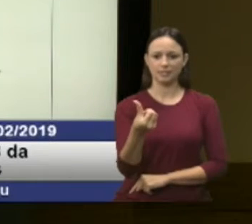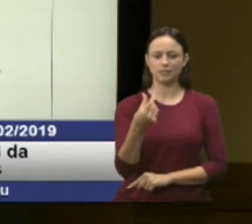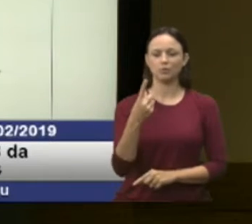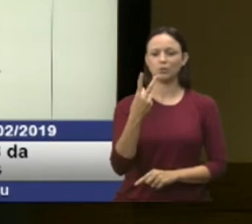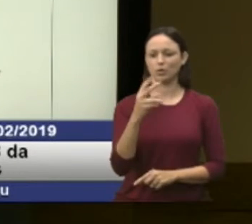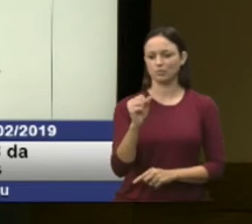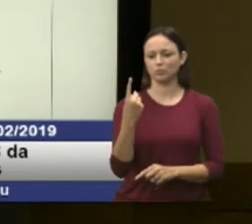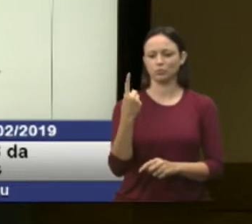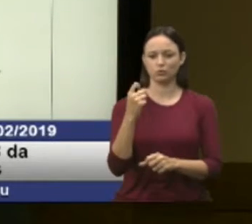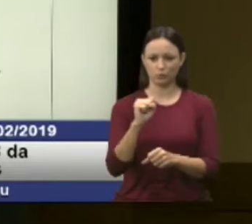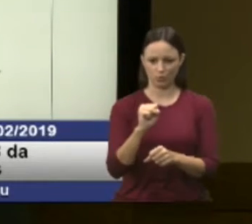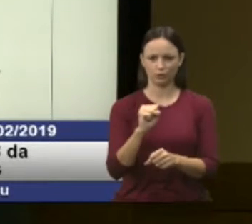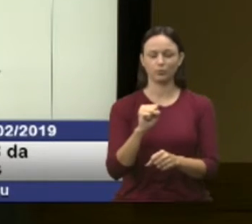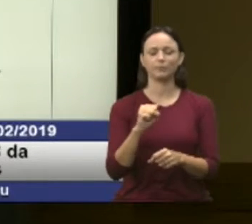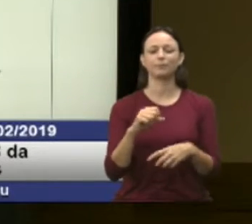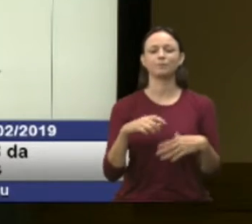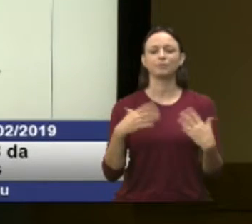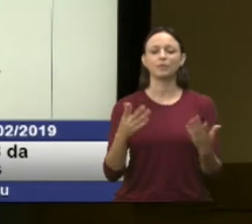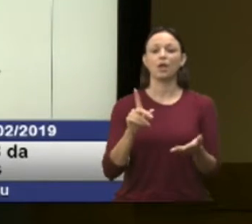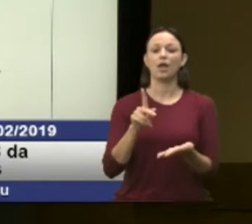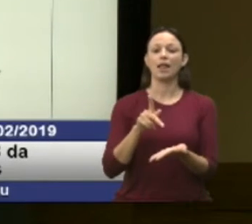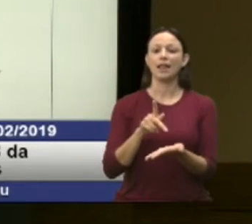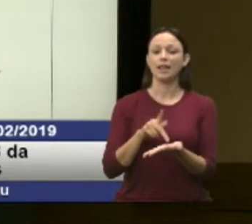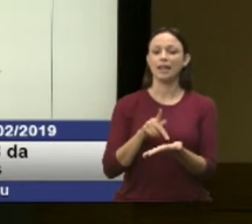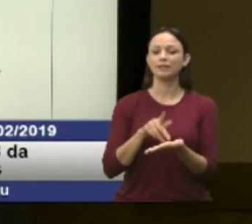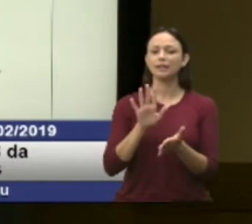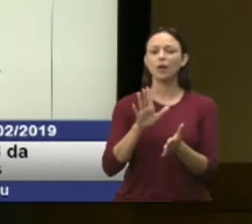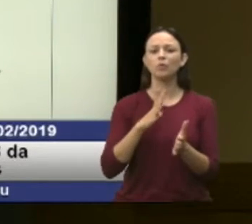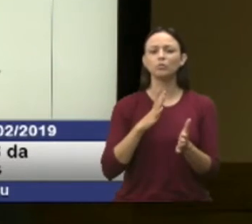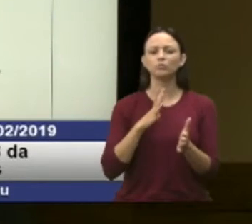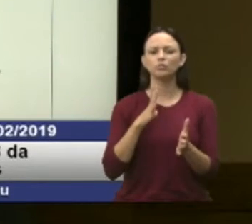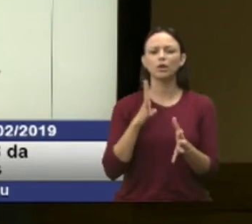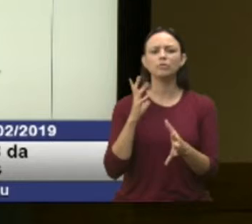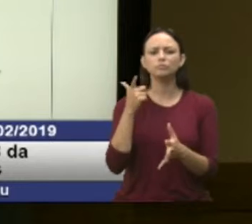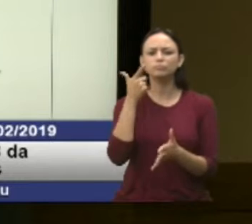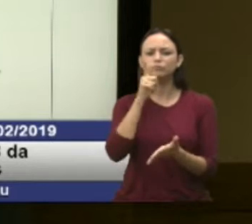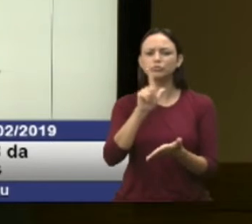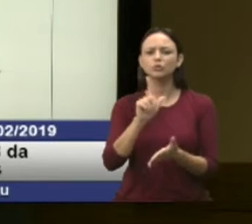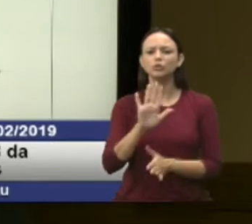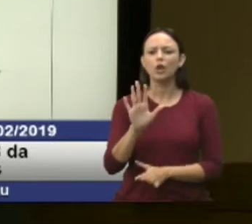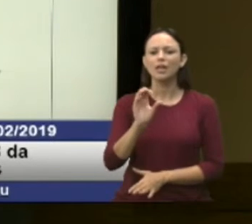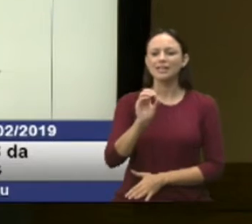2018. Então, na verdade, nós tivemos aí um ganho real apenas de